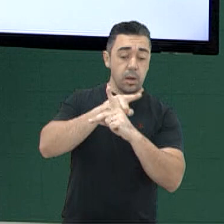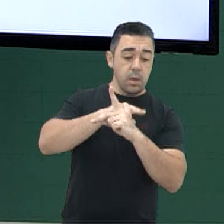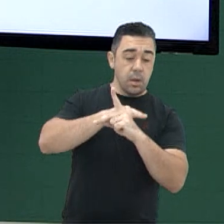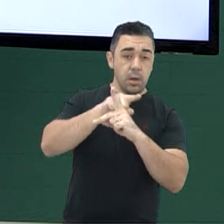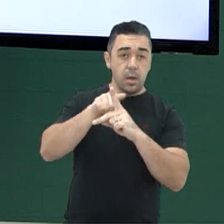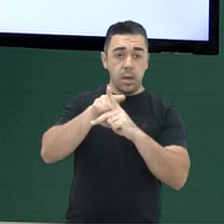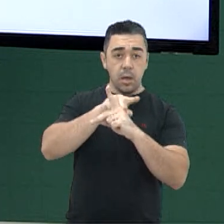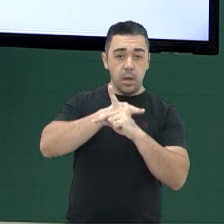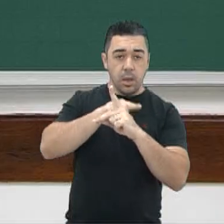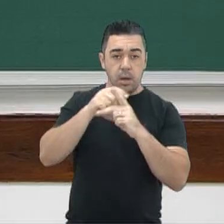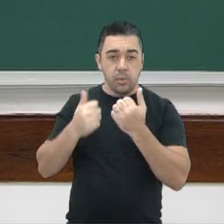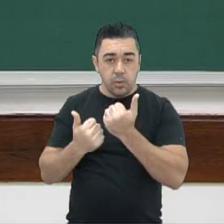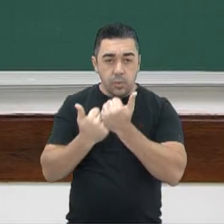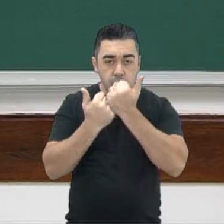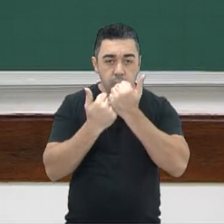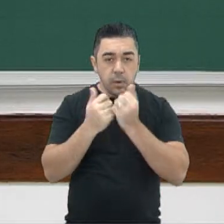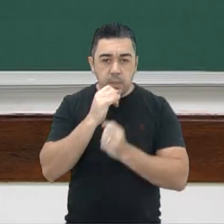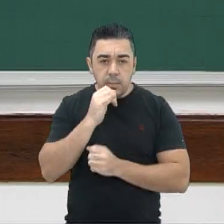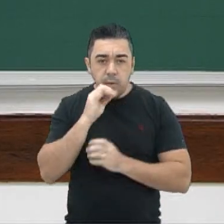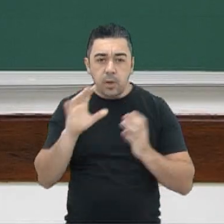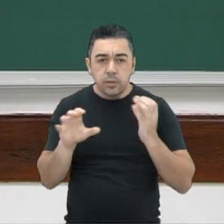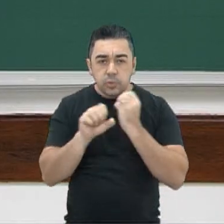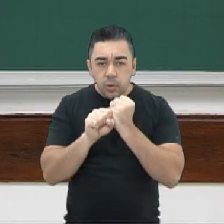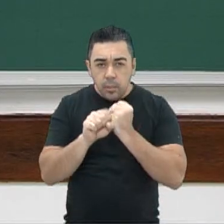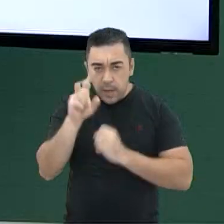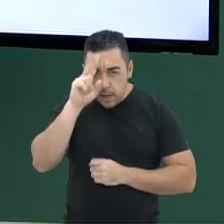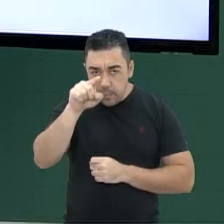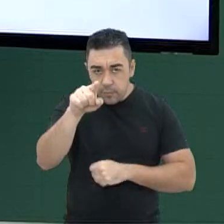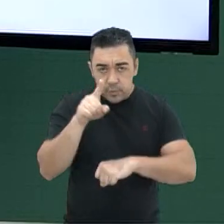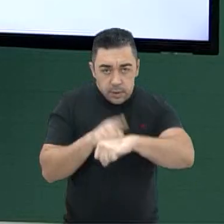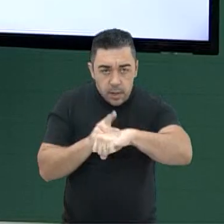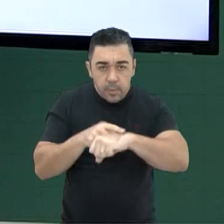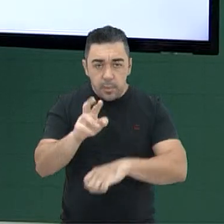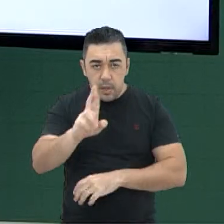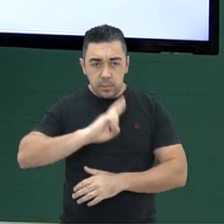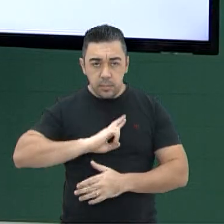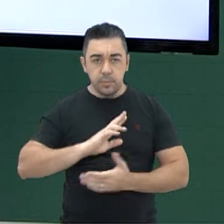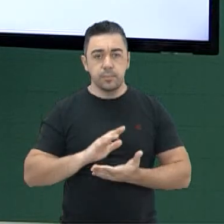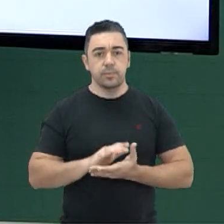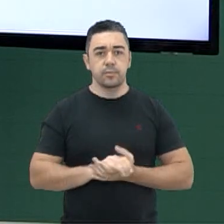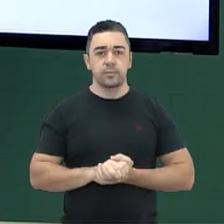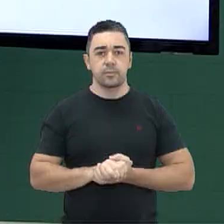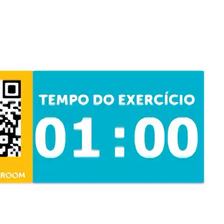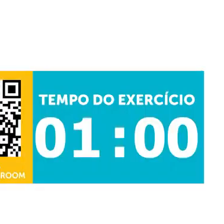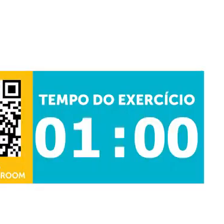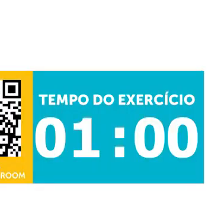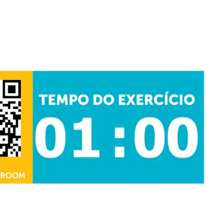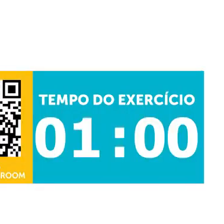da medida dos ângulos suplementares? Eu vou dar um tempo para vocês resolverem.